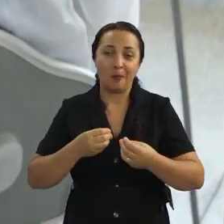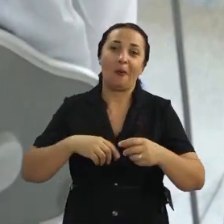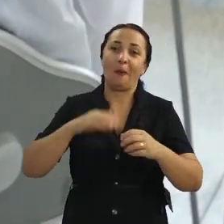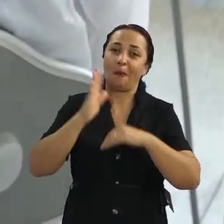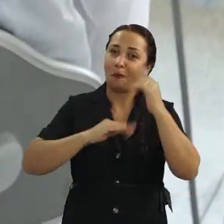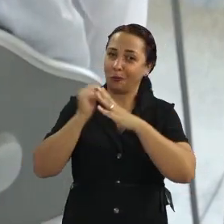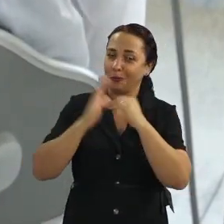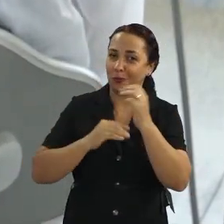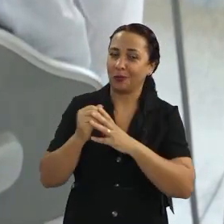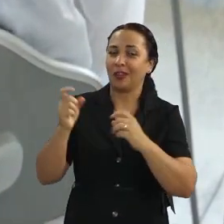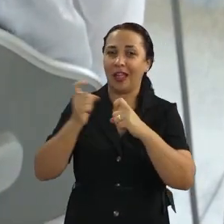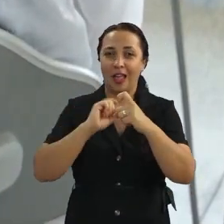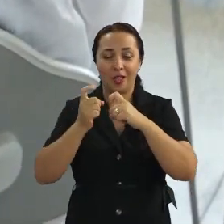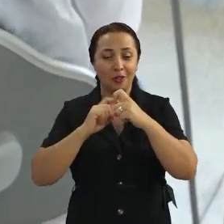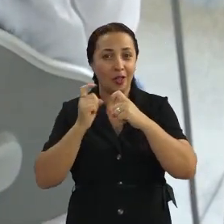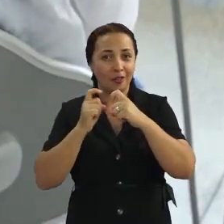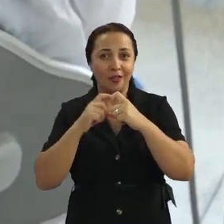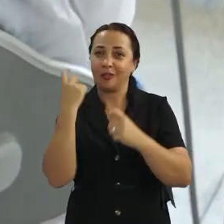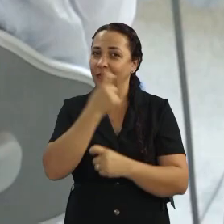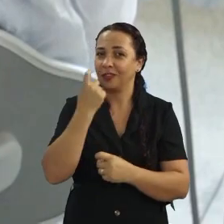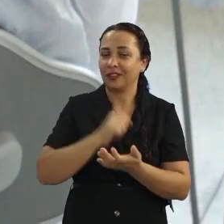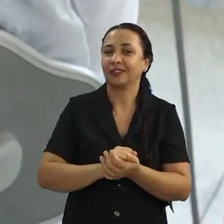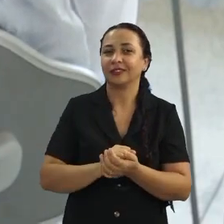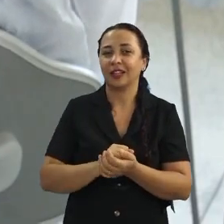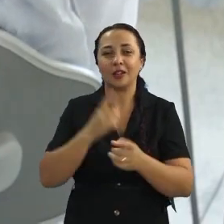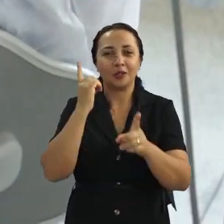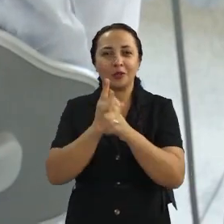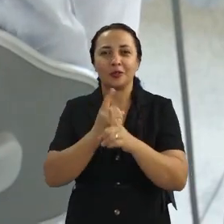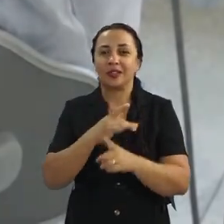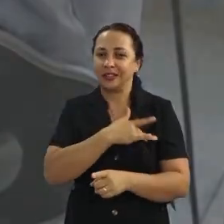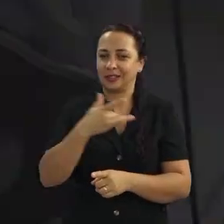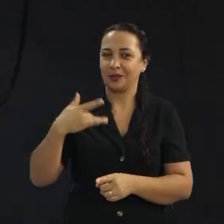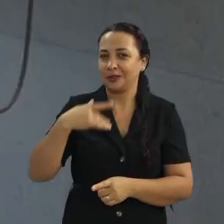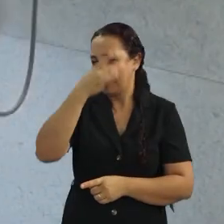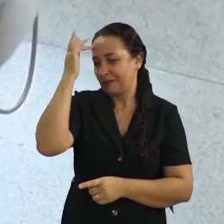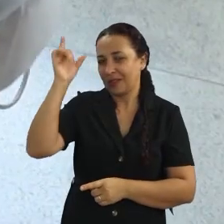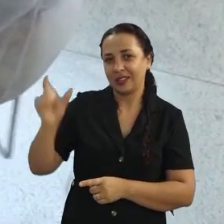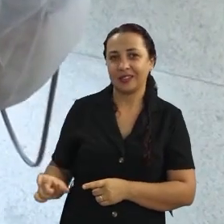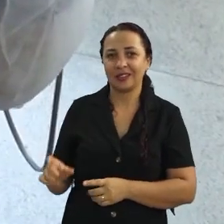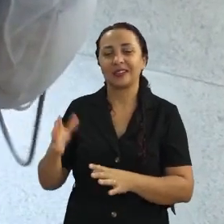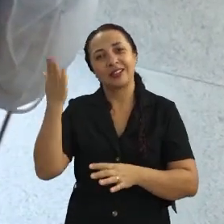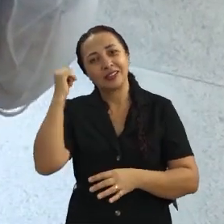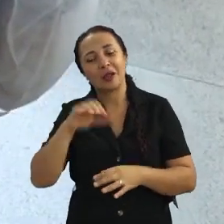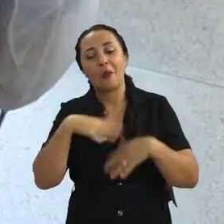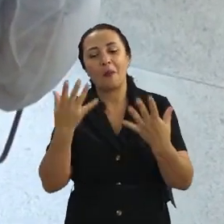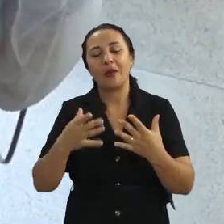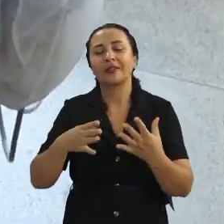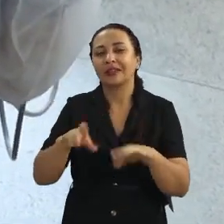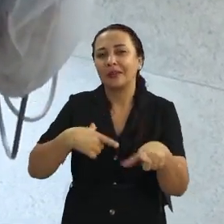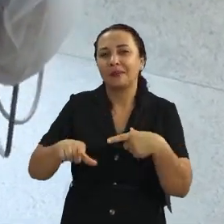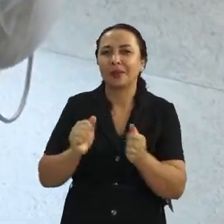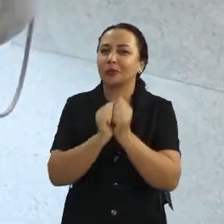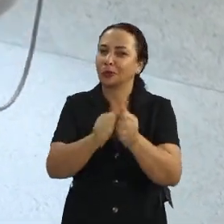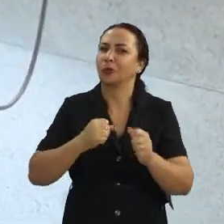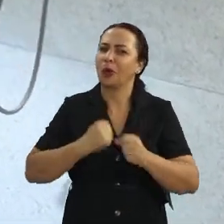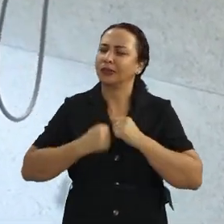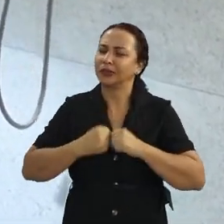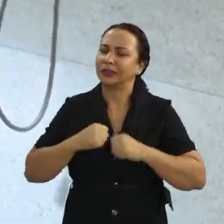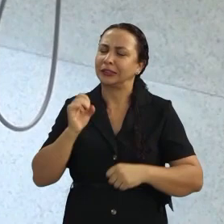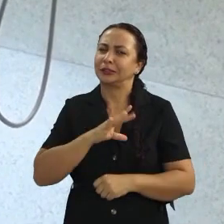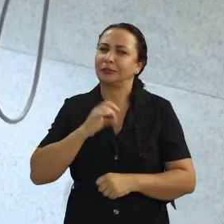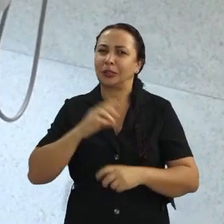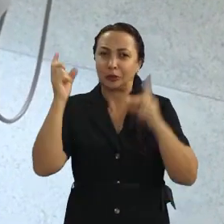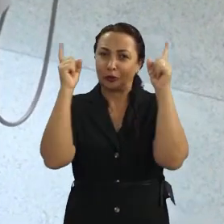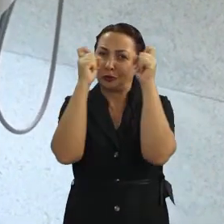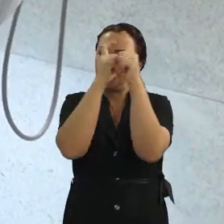e vai promover saúde que é o principal visando aí o processo né de obtenção de saúde do paciente a gente sabe quando a gente lida com medo com ansiedade tudo